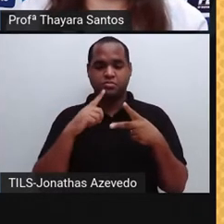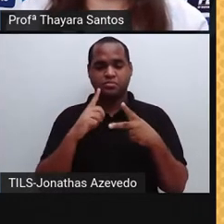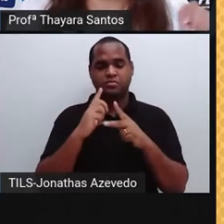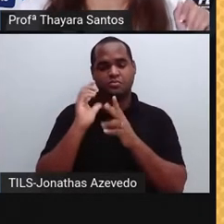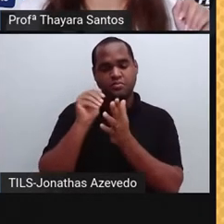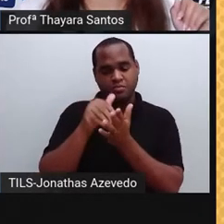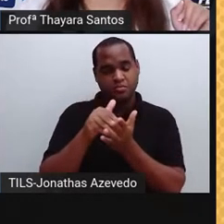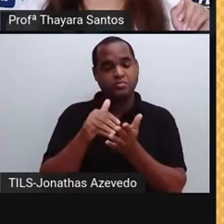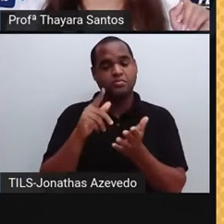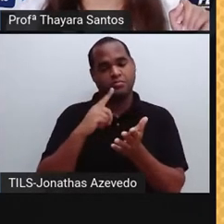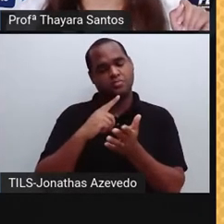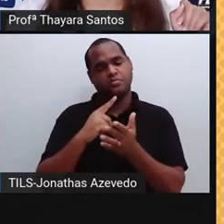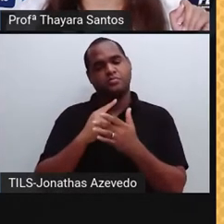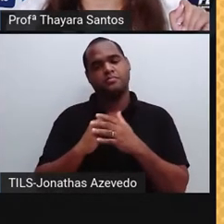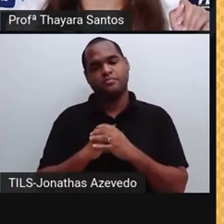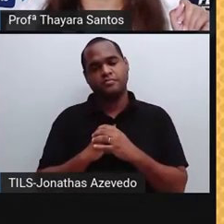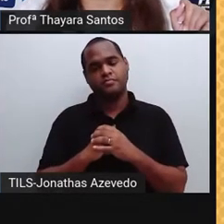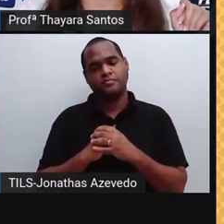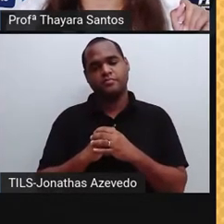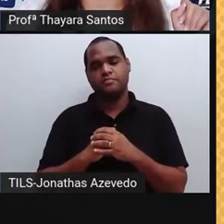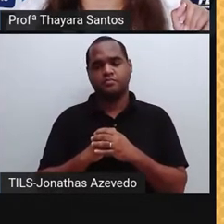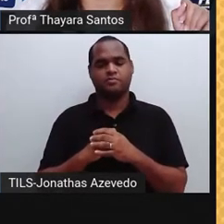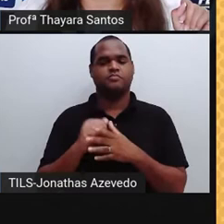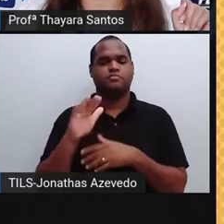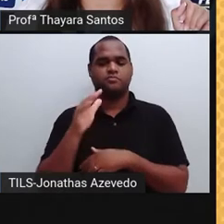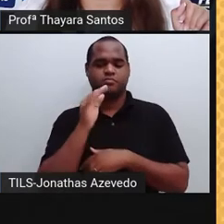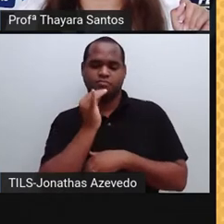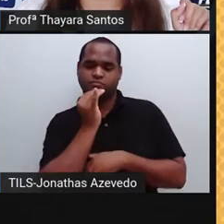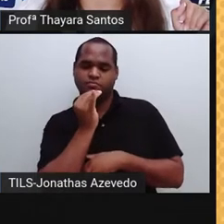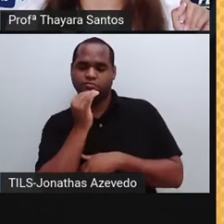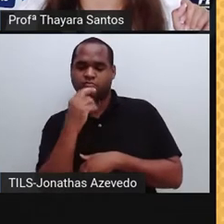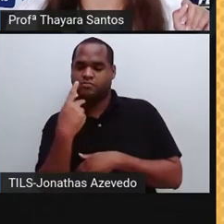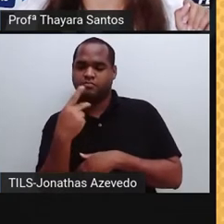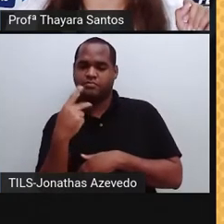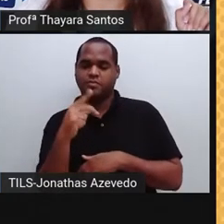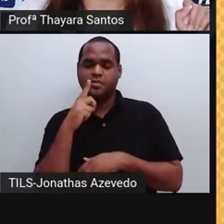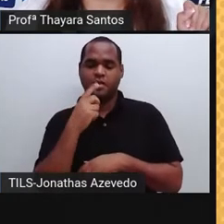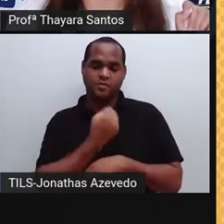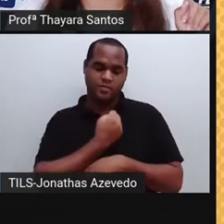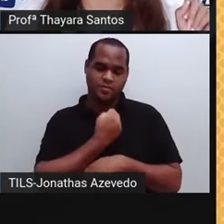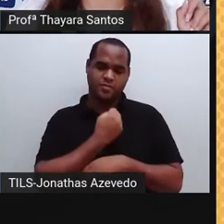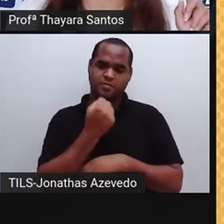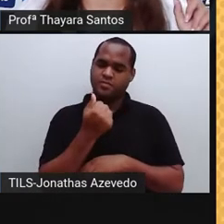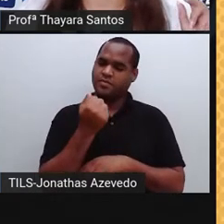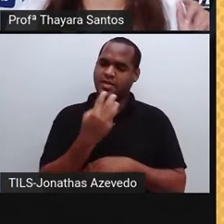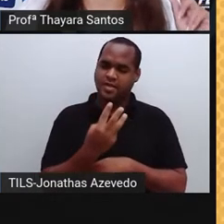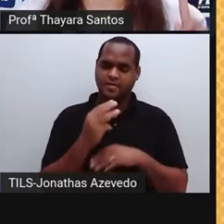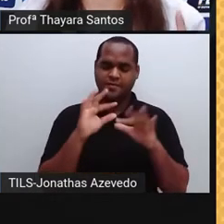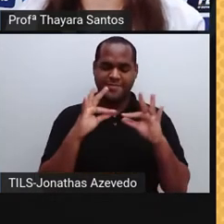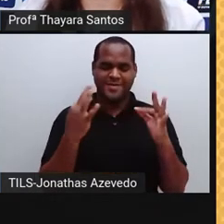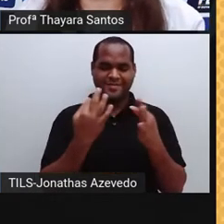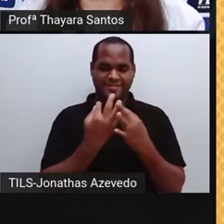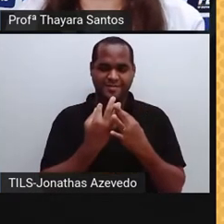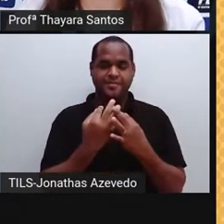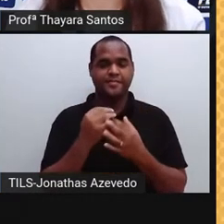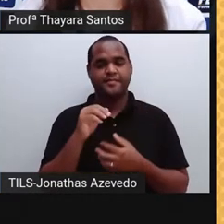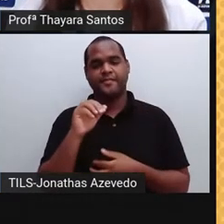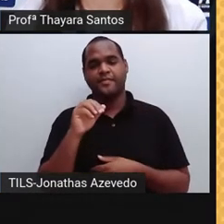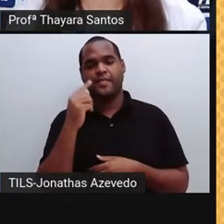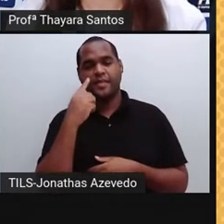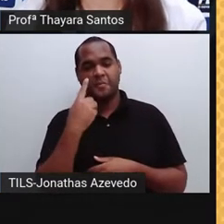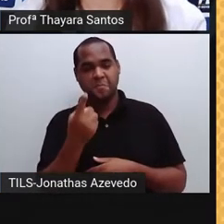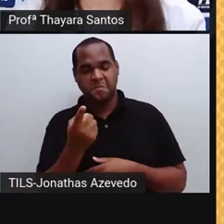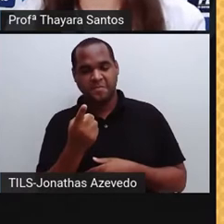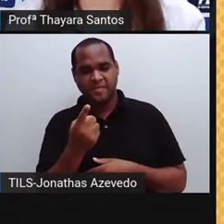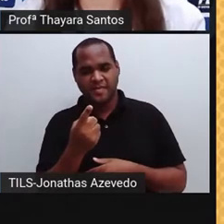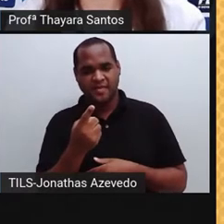dele. Se aqui nessa camada do boro, a família 13, vamos lá, família 13 que é a do boro,